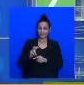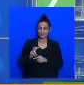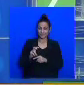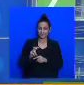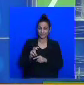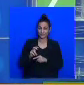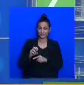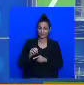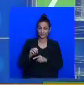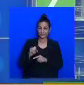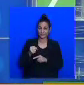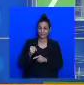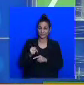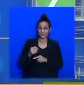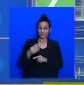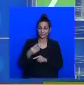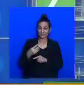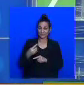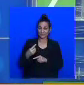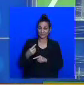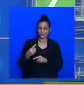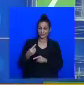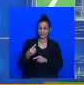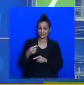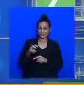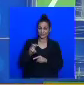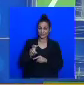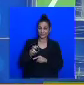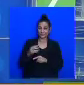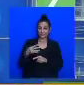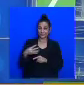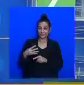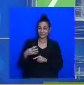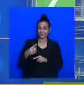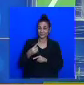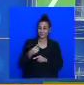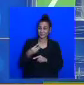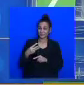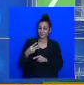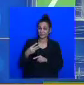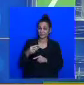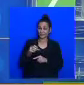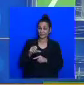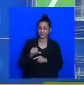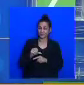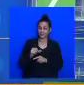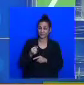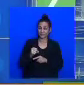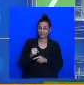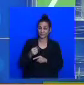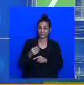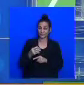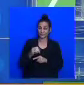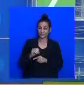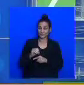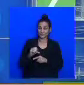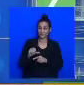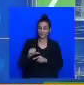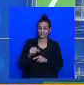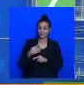95, 08, 41, 54, 13, 98,